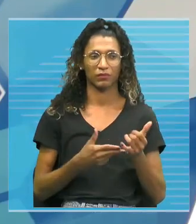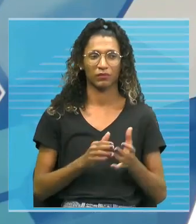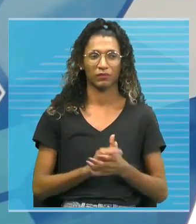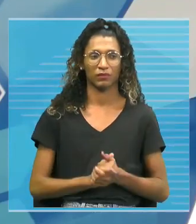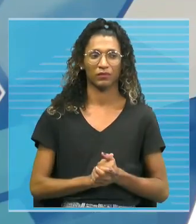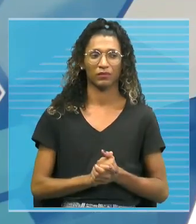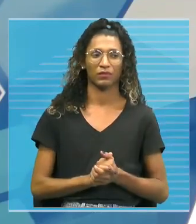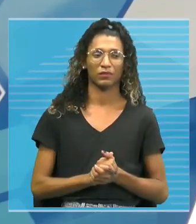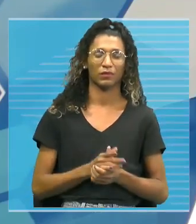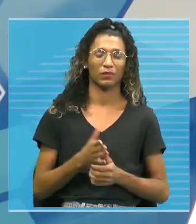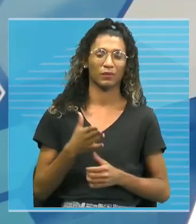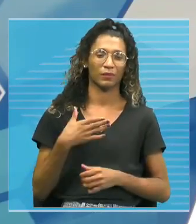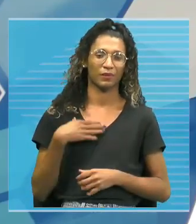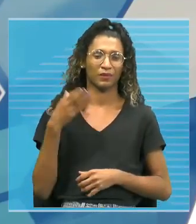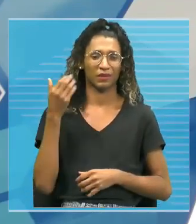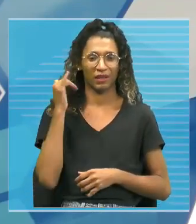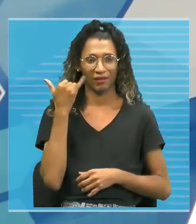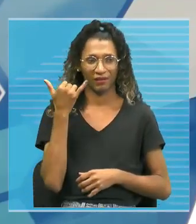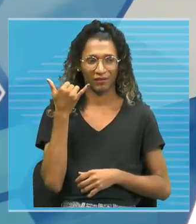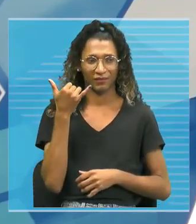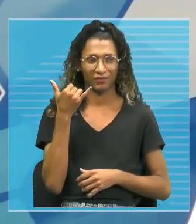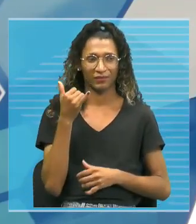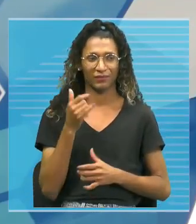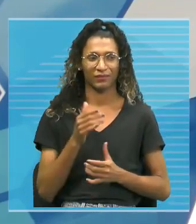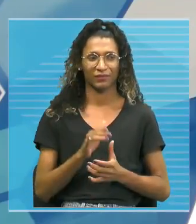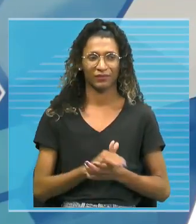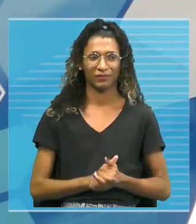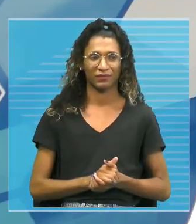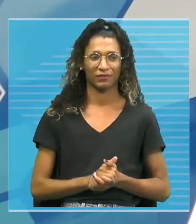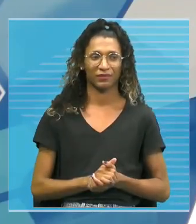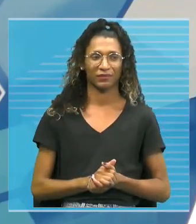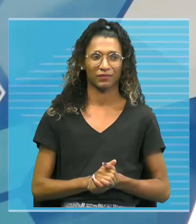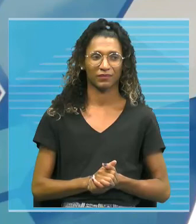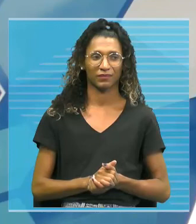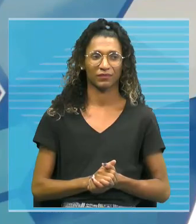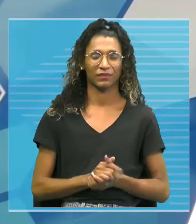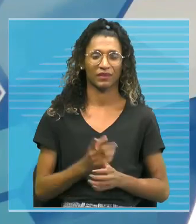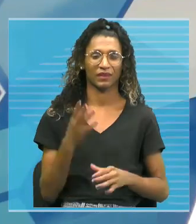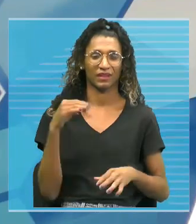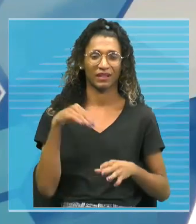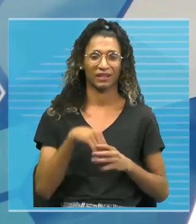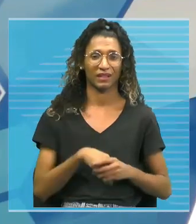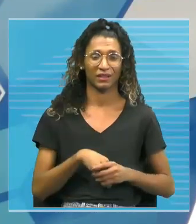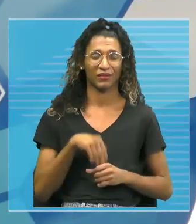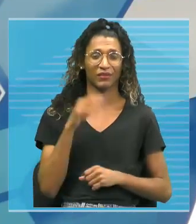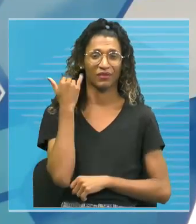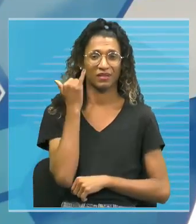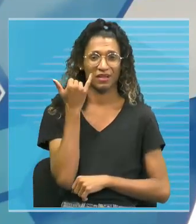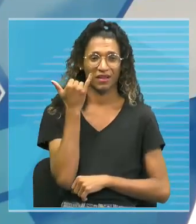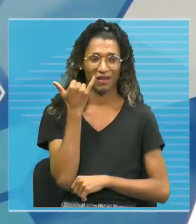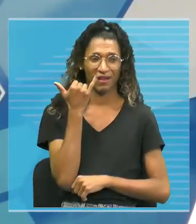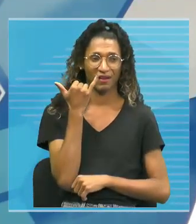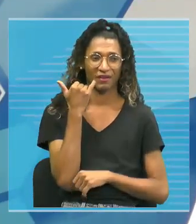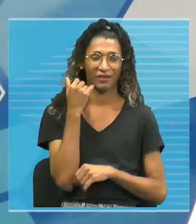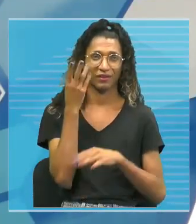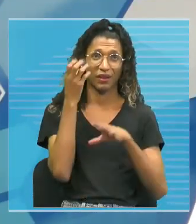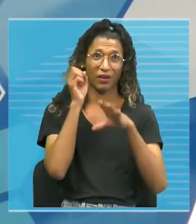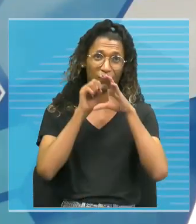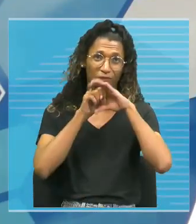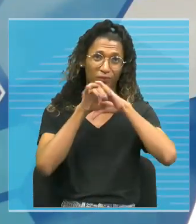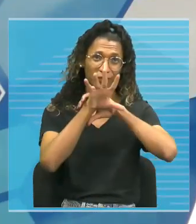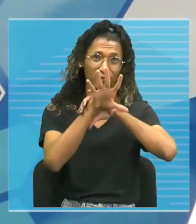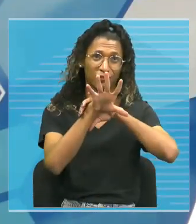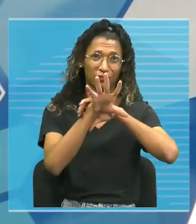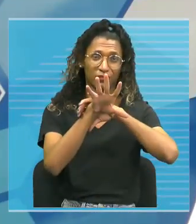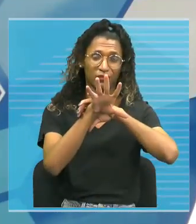pego o celular, não é? E o que está no meu celular passa a ser